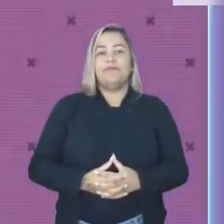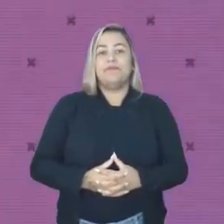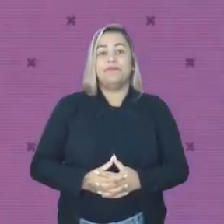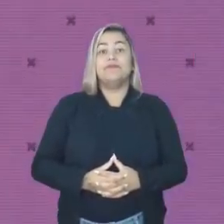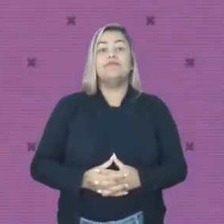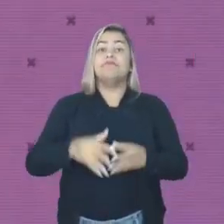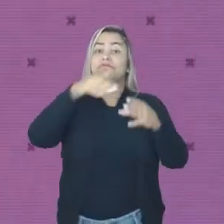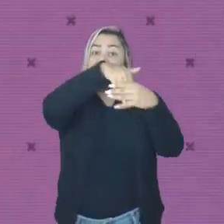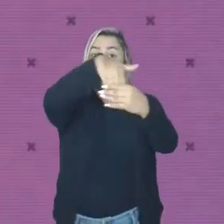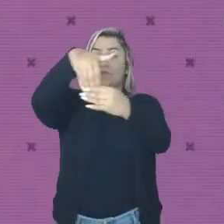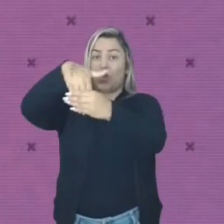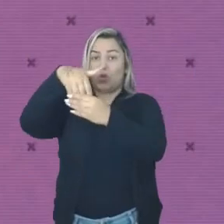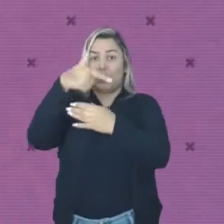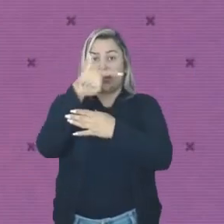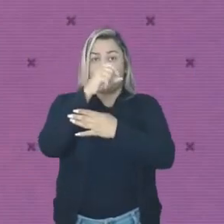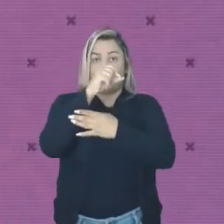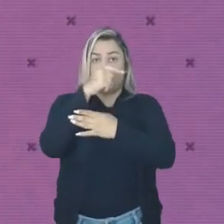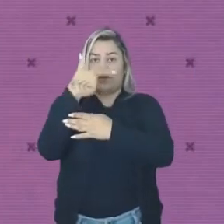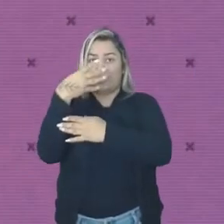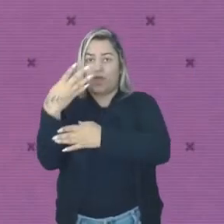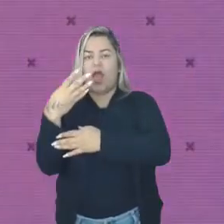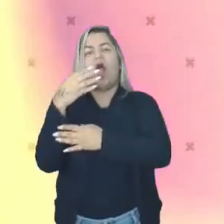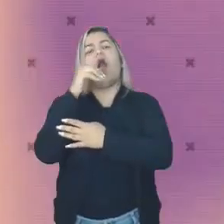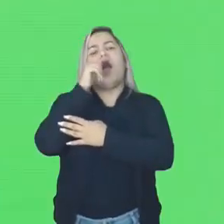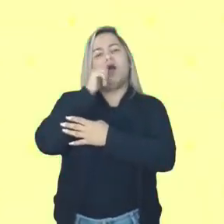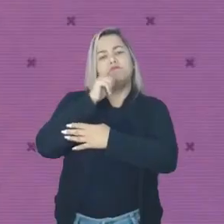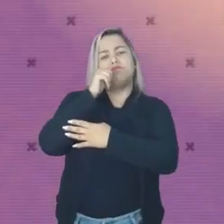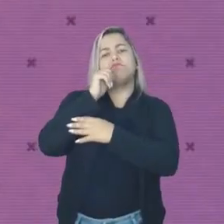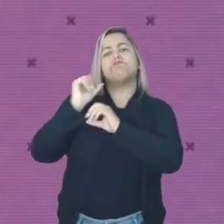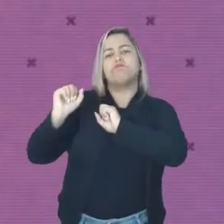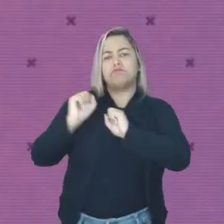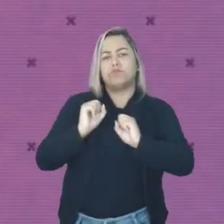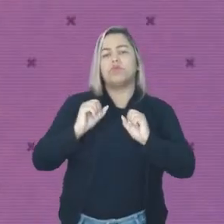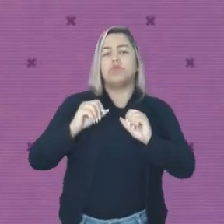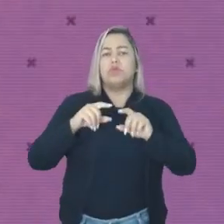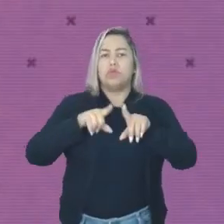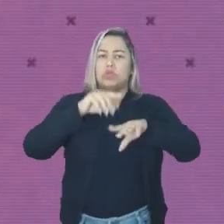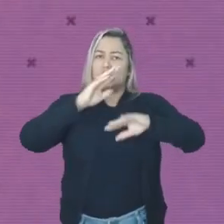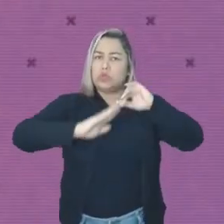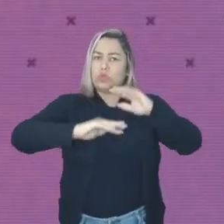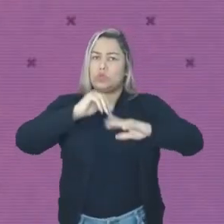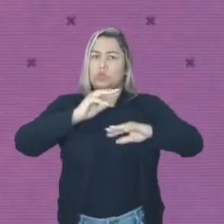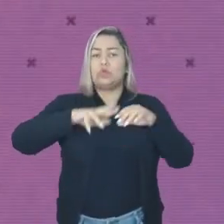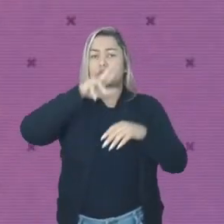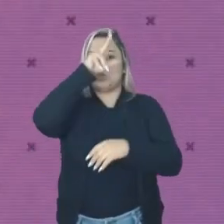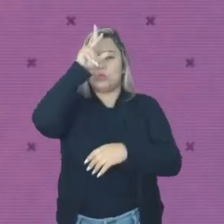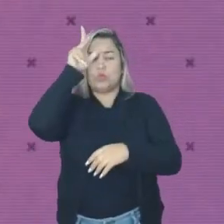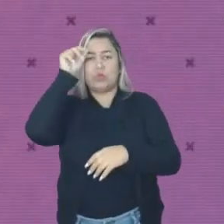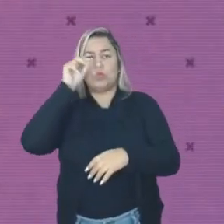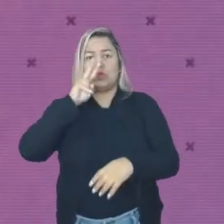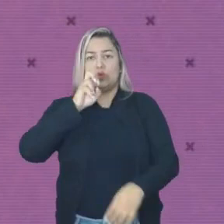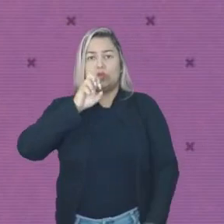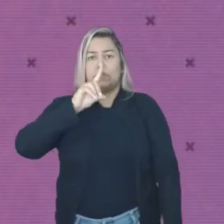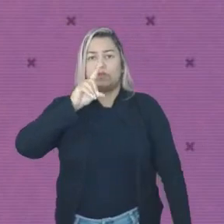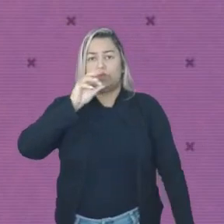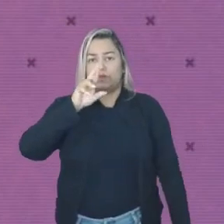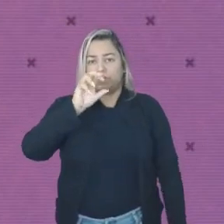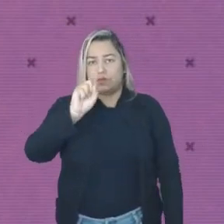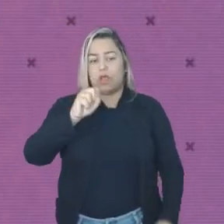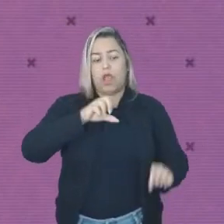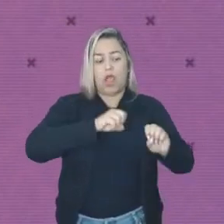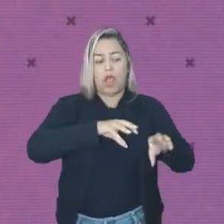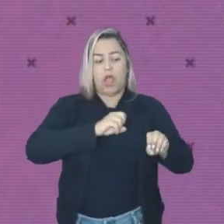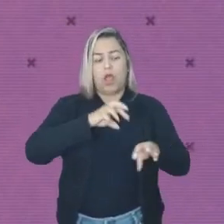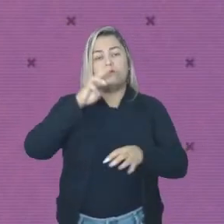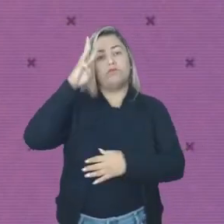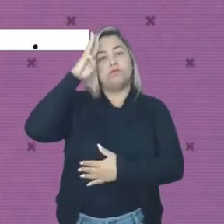Nas eleições de 2024, as mulheres poderão concorrer a cargos de vereadoras e prefeitas. E na aula desta